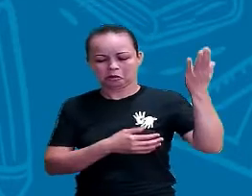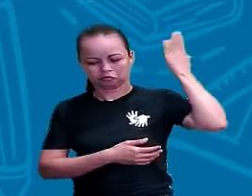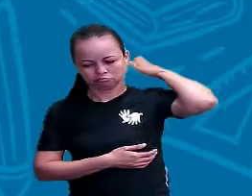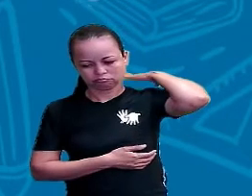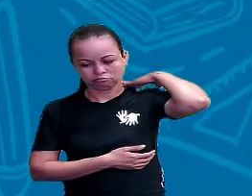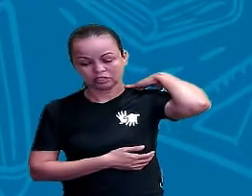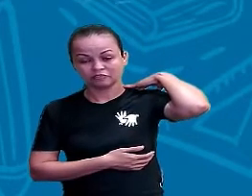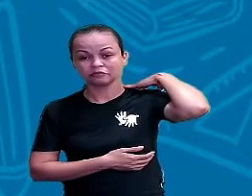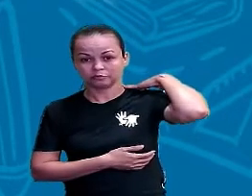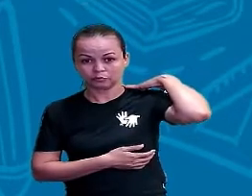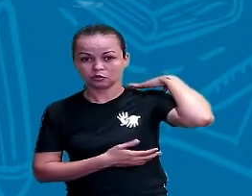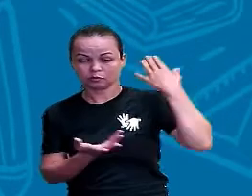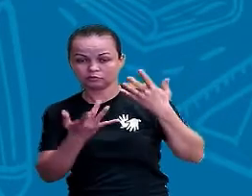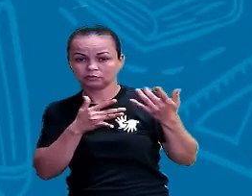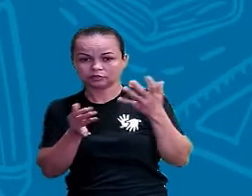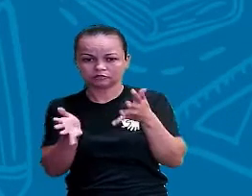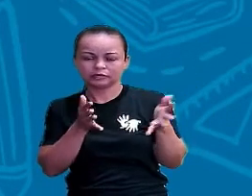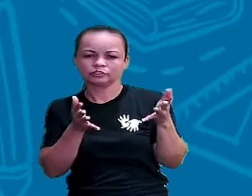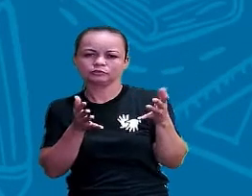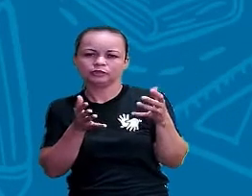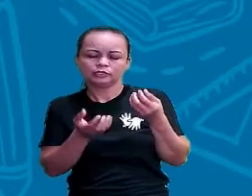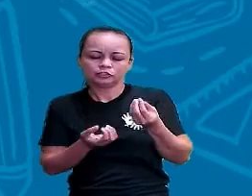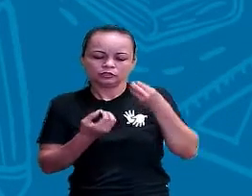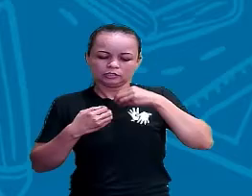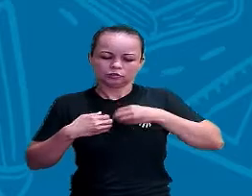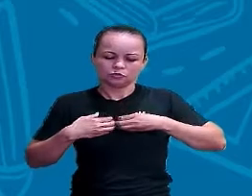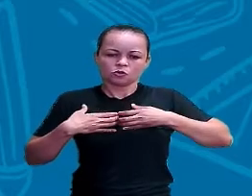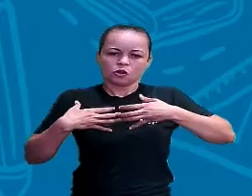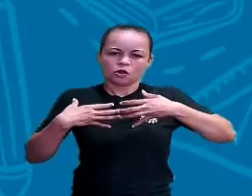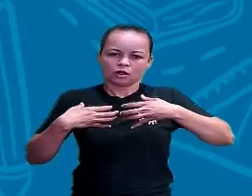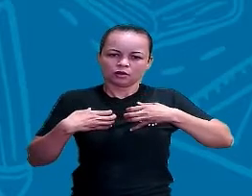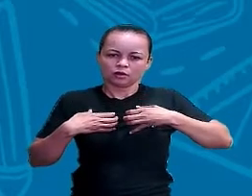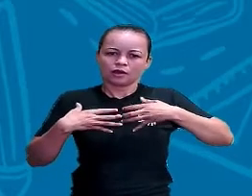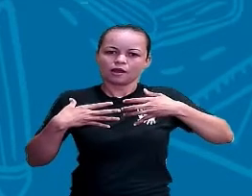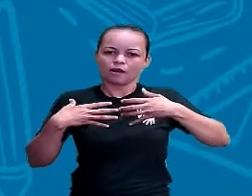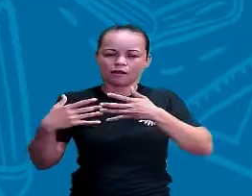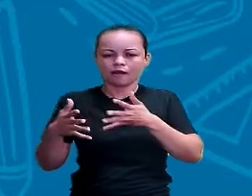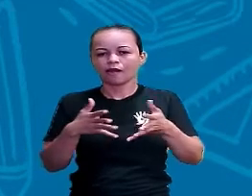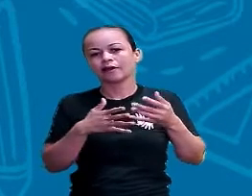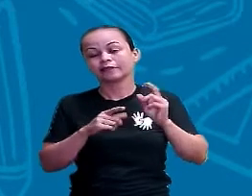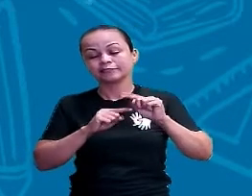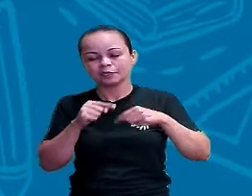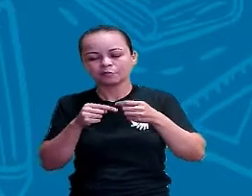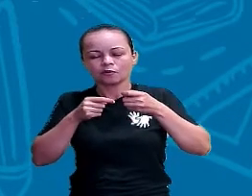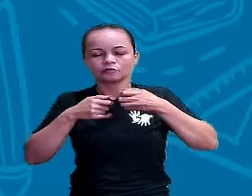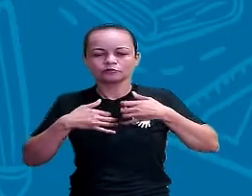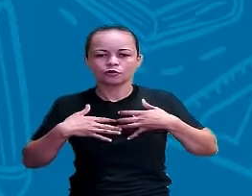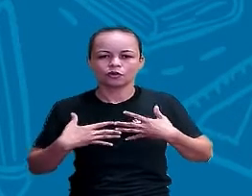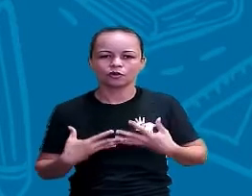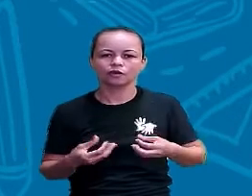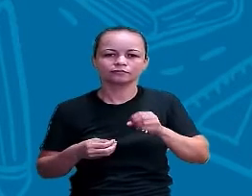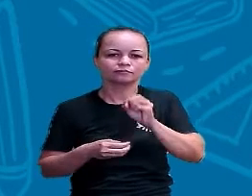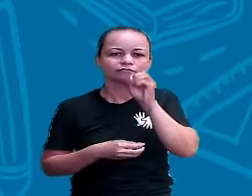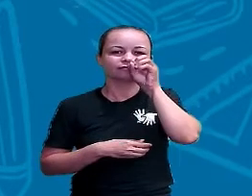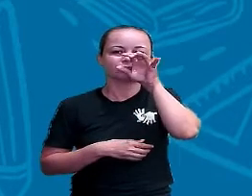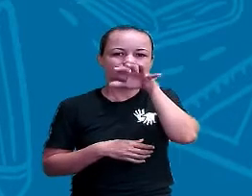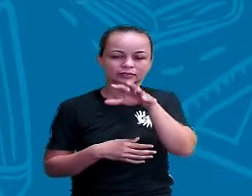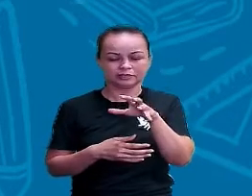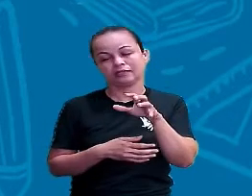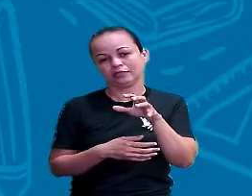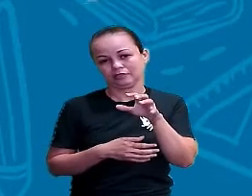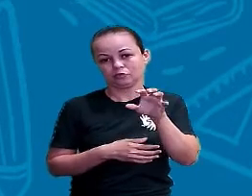não estiverem sendo preenchidos por ar rico em oxigênio e depois colocar para fora aquele ar rico em